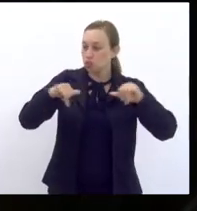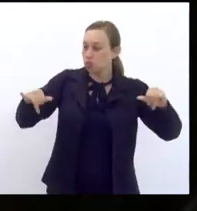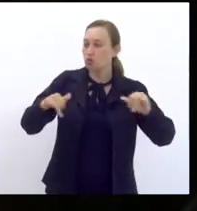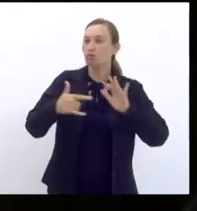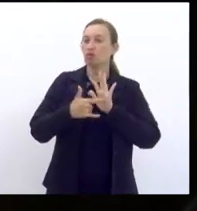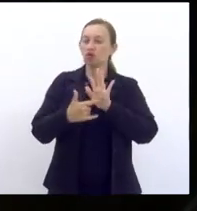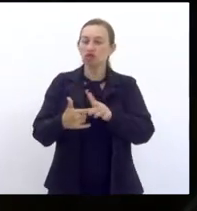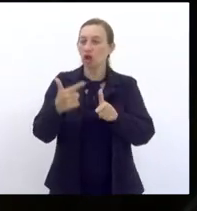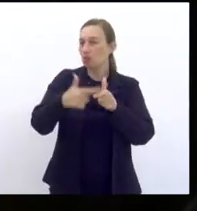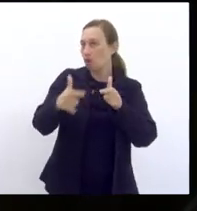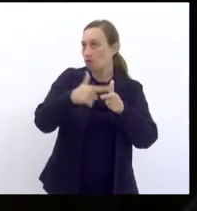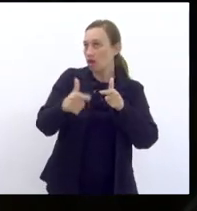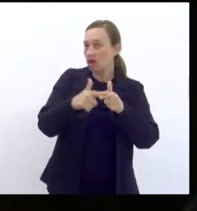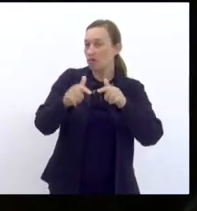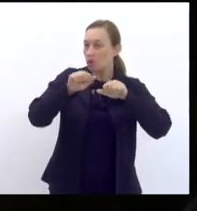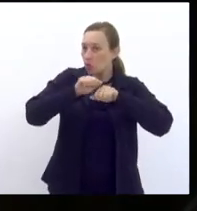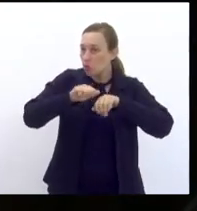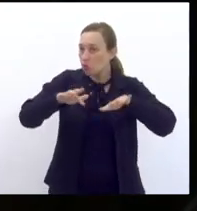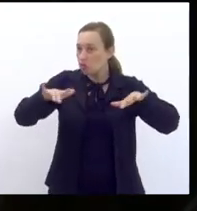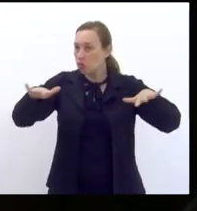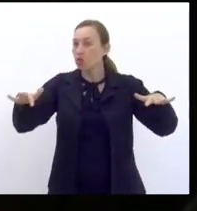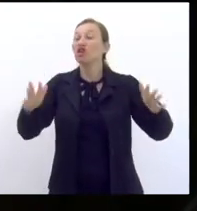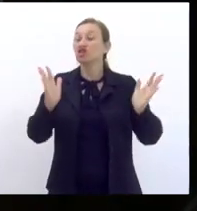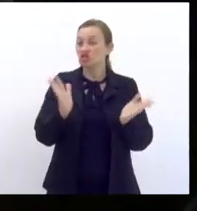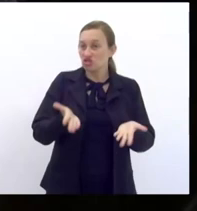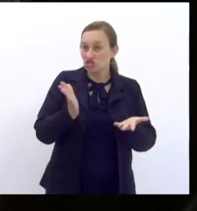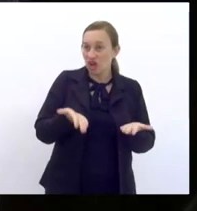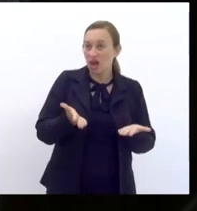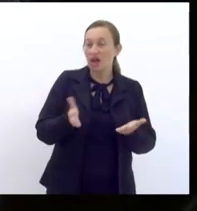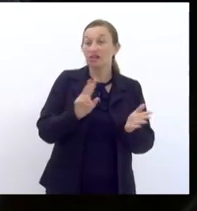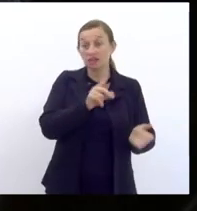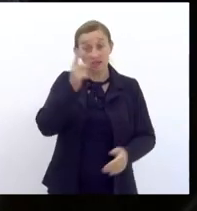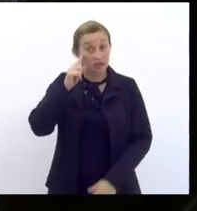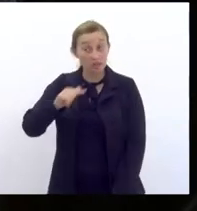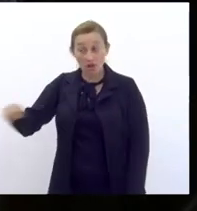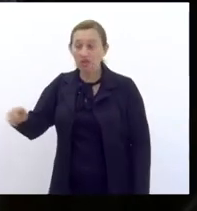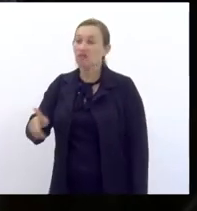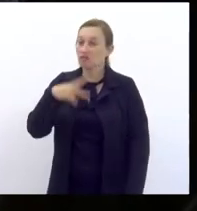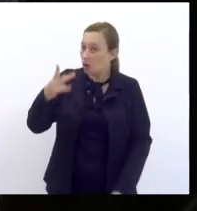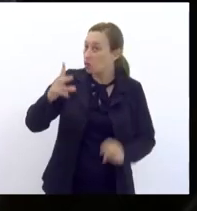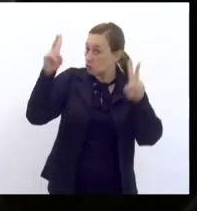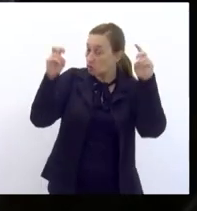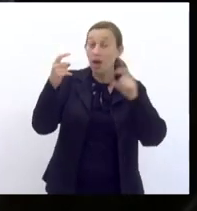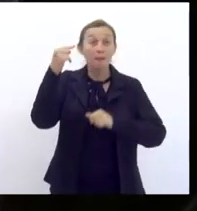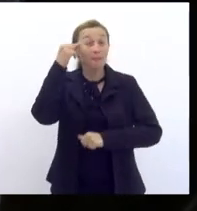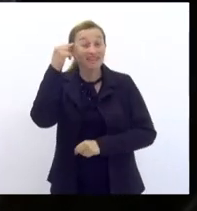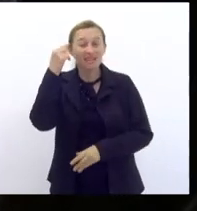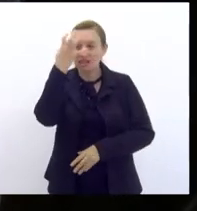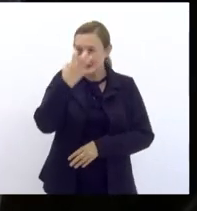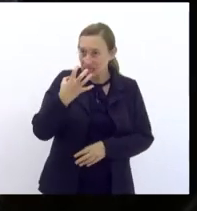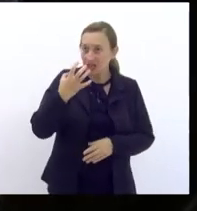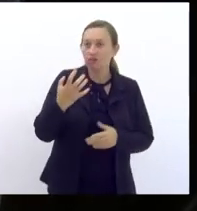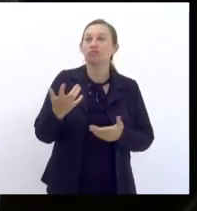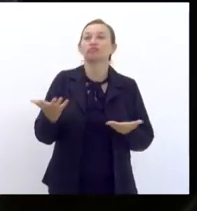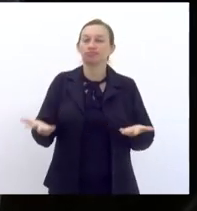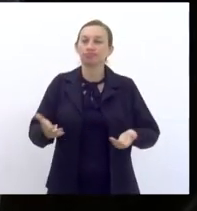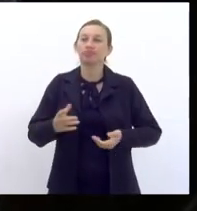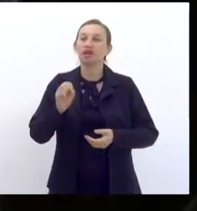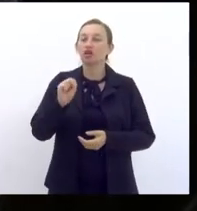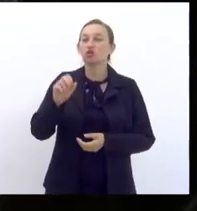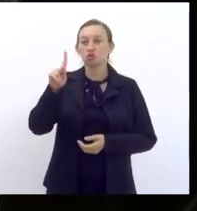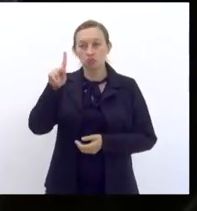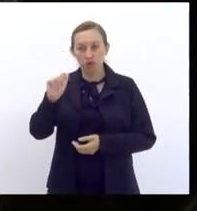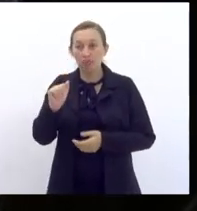na mídia se divulga isso a família já deu essa semana esse assunto é preciso você pensar com seriedade no programa da suipa